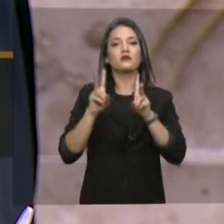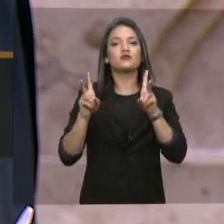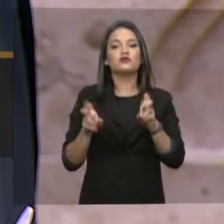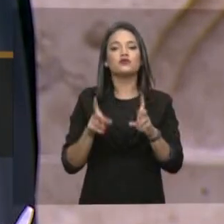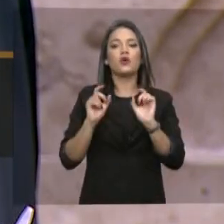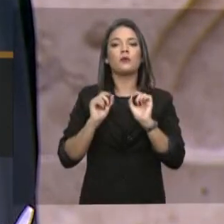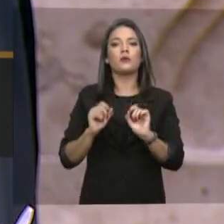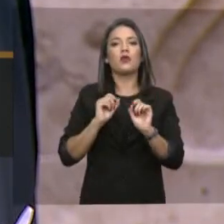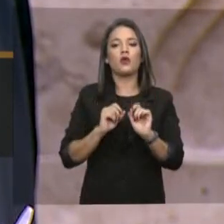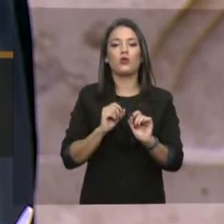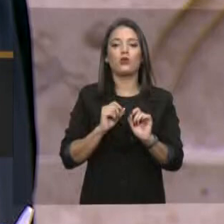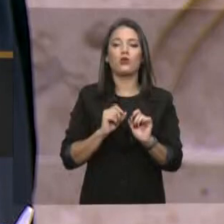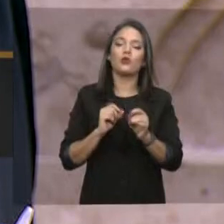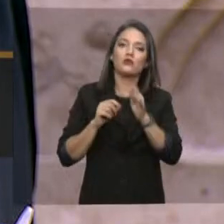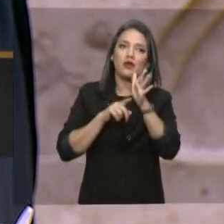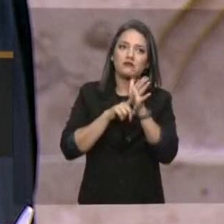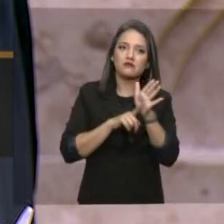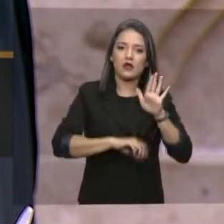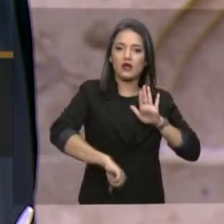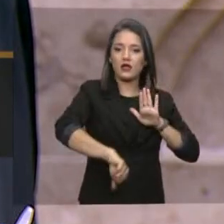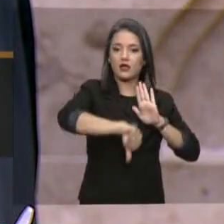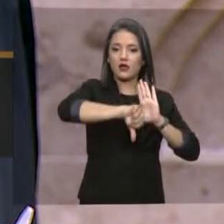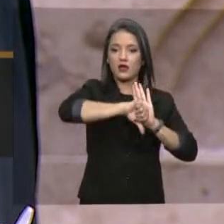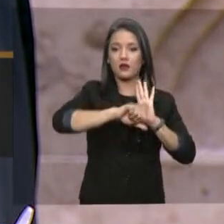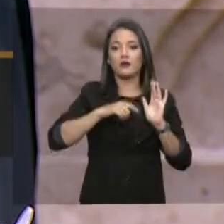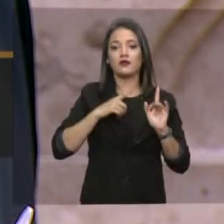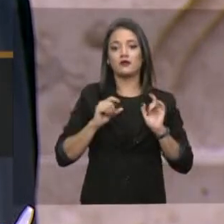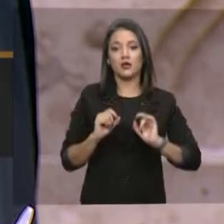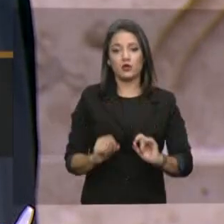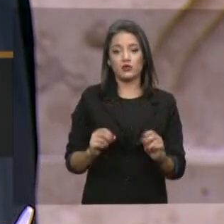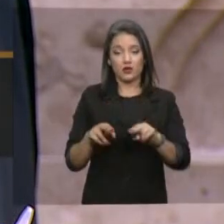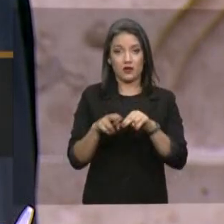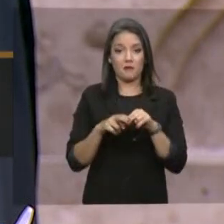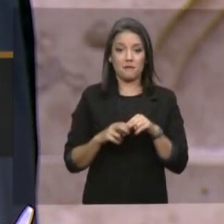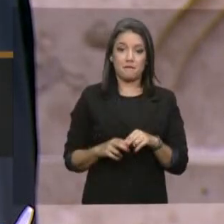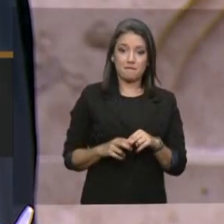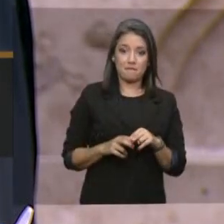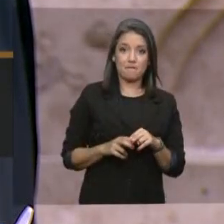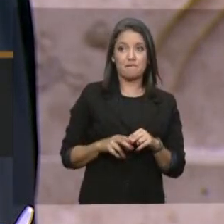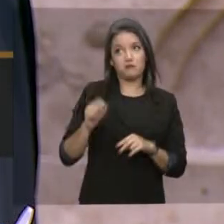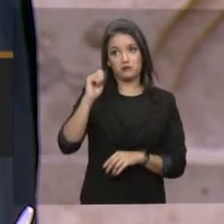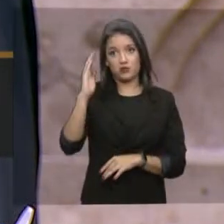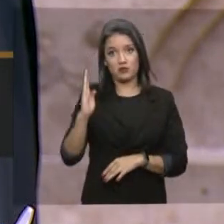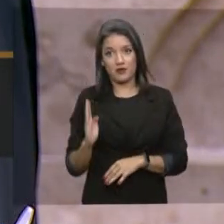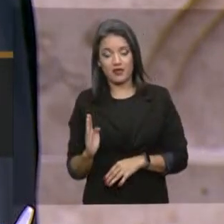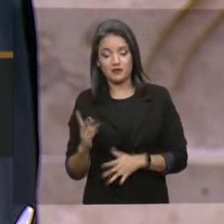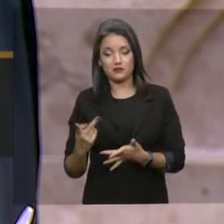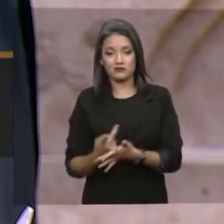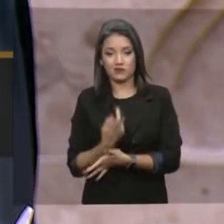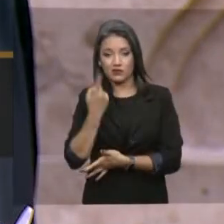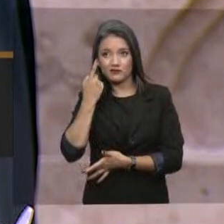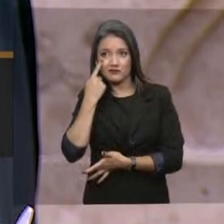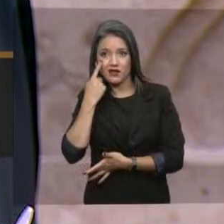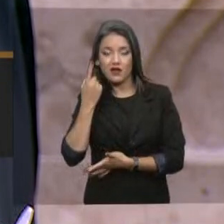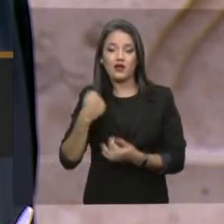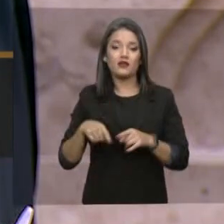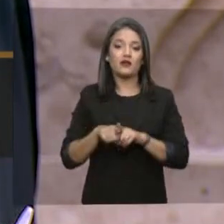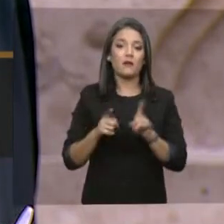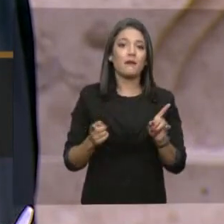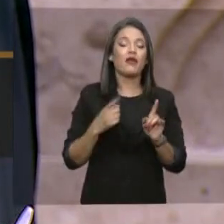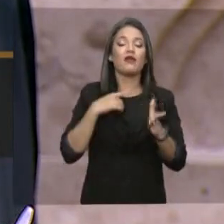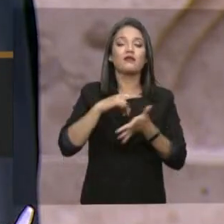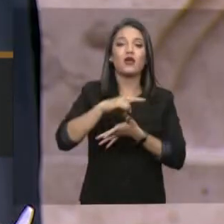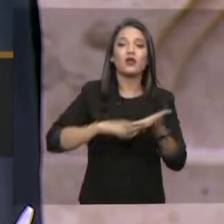criminal, desencadeada como consequência do ius puniendi do Estado brasileiro, e do outro, o instrumento de